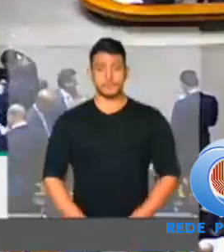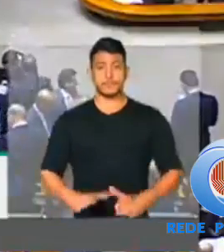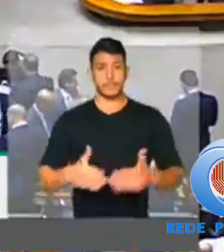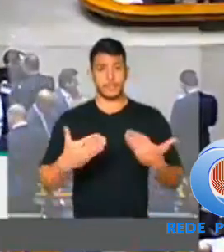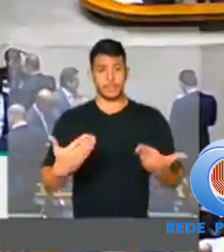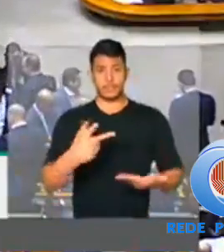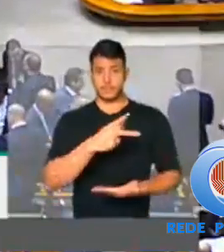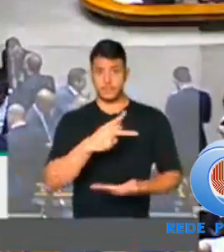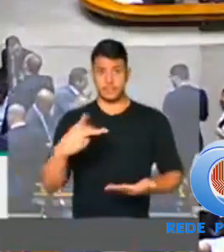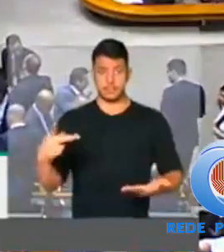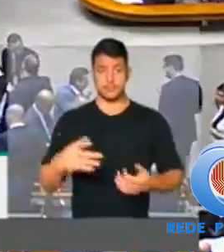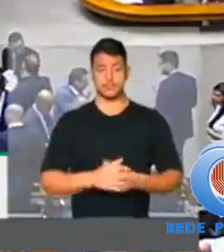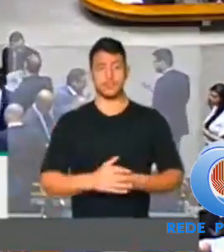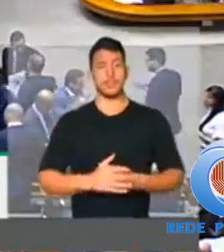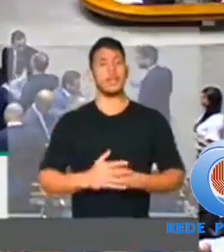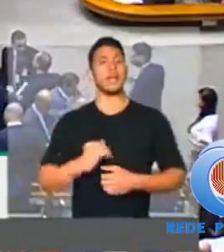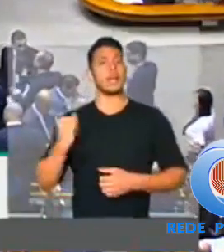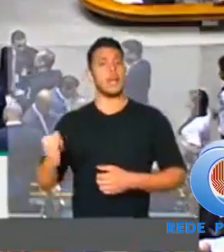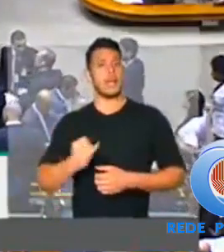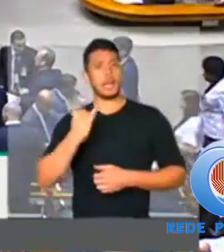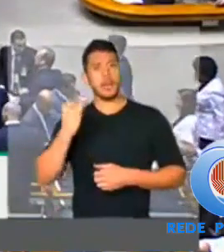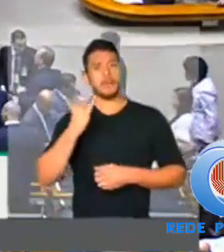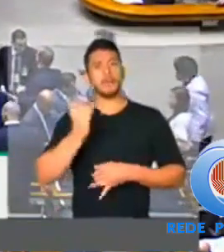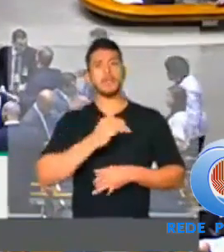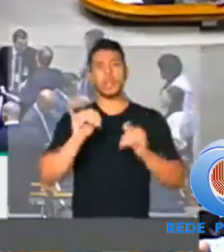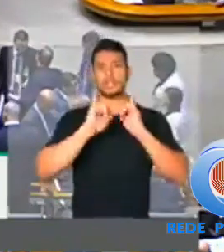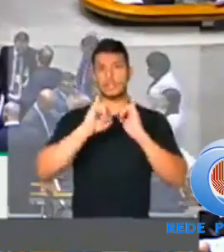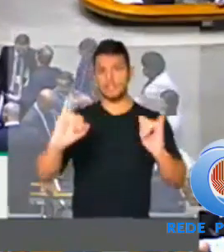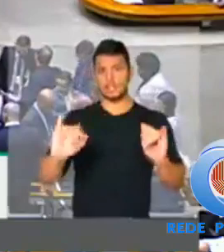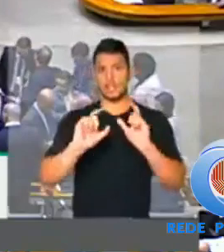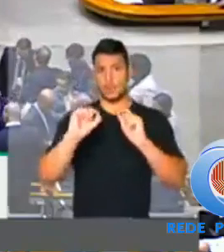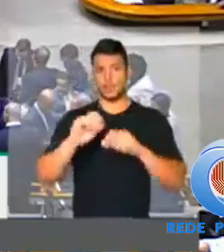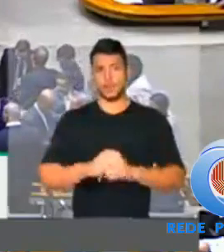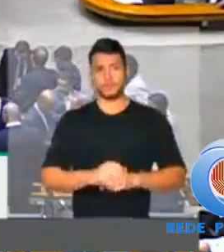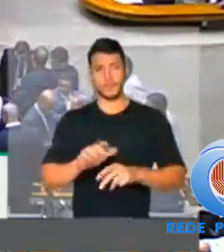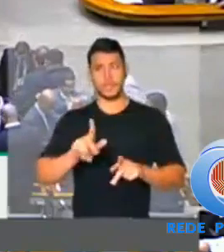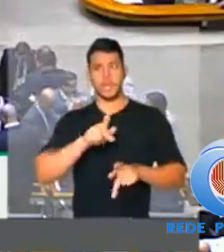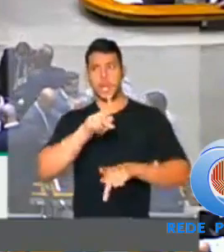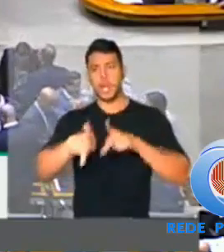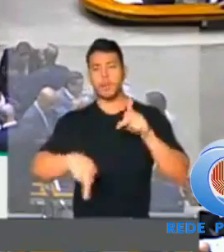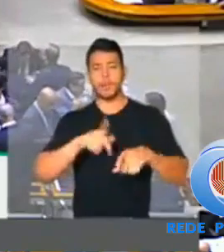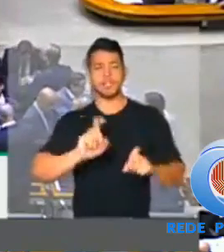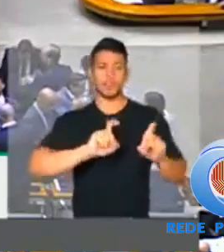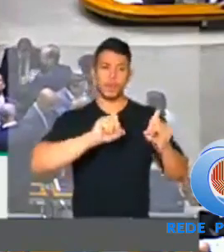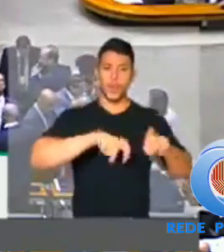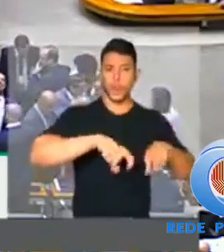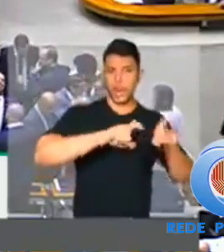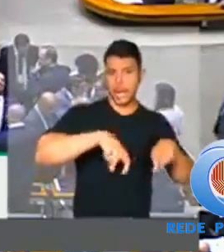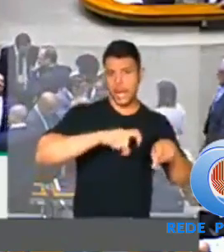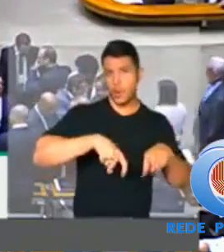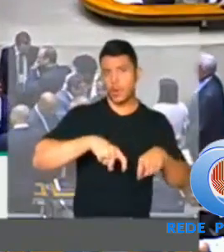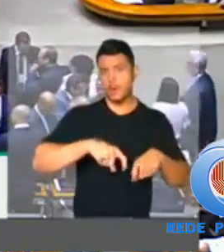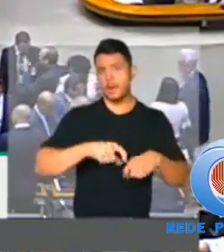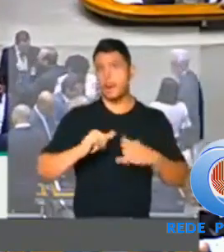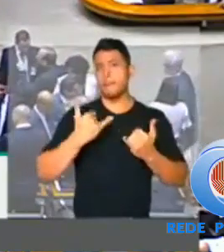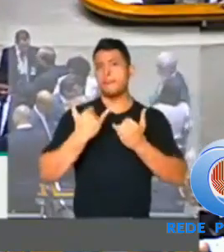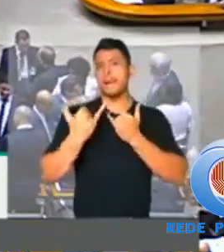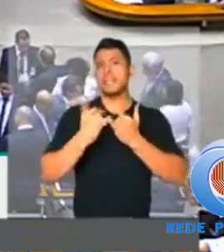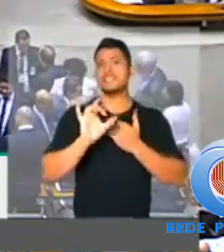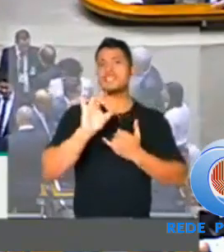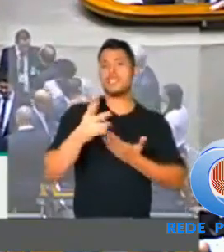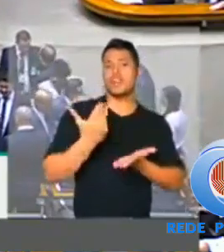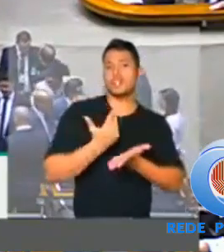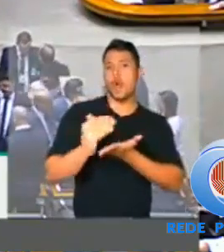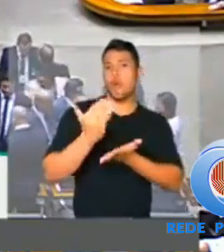aqui que as populações rurais, as populações do campo, sempre fica com o que sobra em relação às políticas